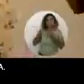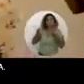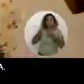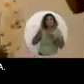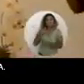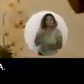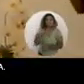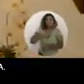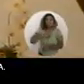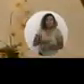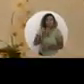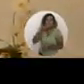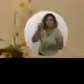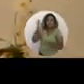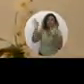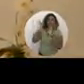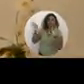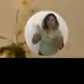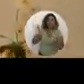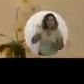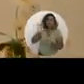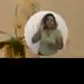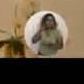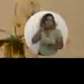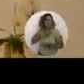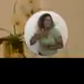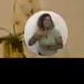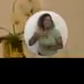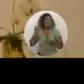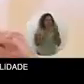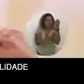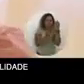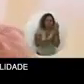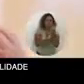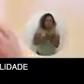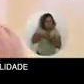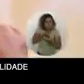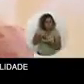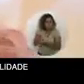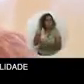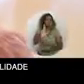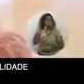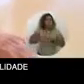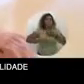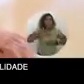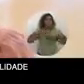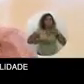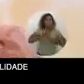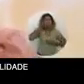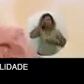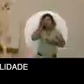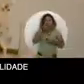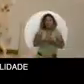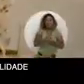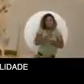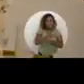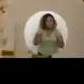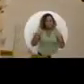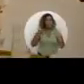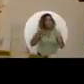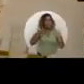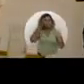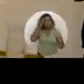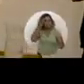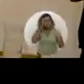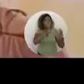pedir mais nada. Só saúde e força para a gente continuar. Por acreditarem em mim, saibam que a minha responsabilidade